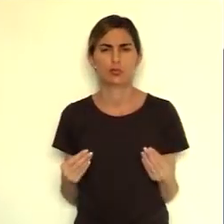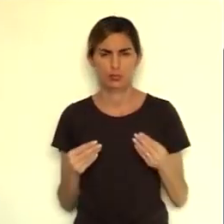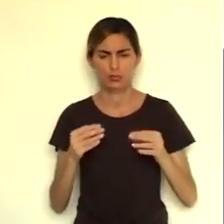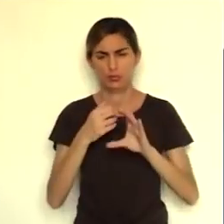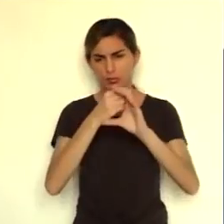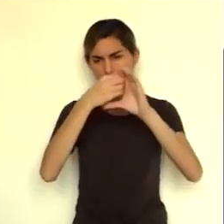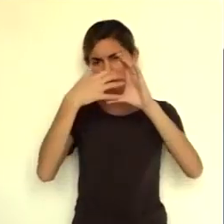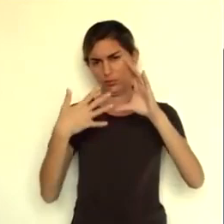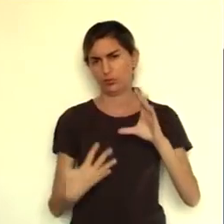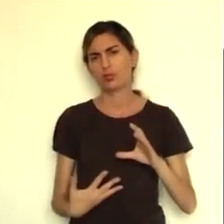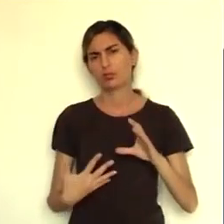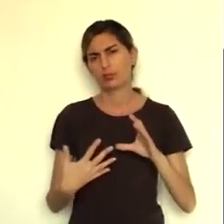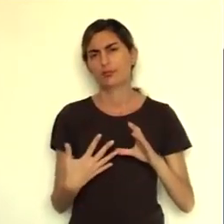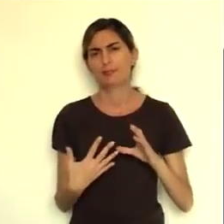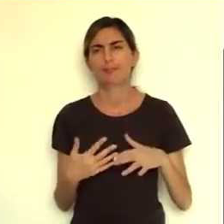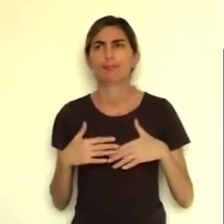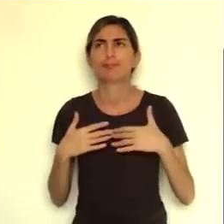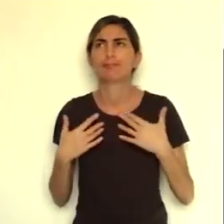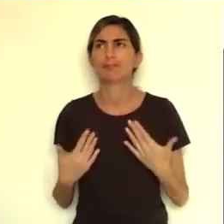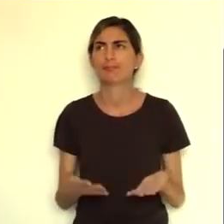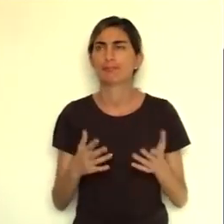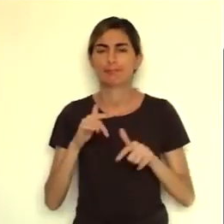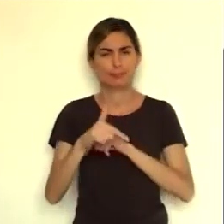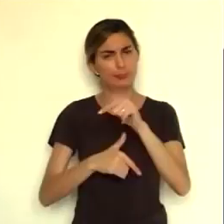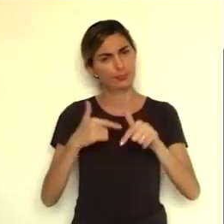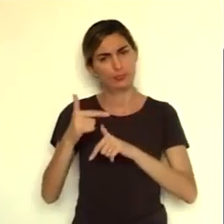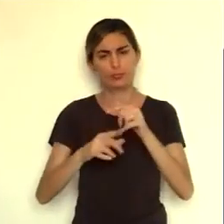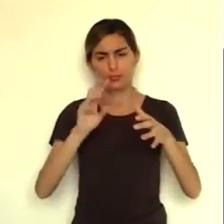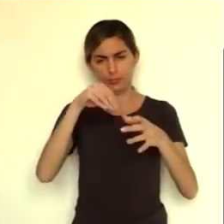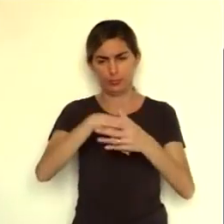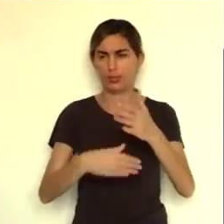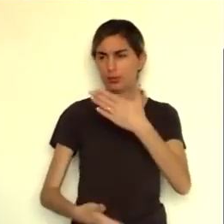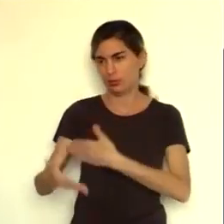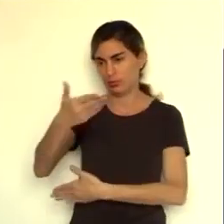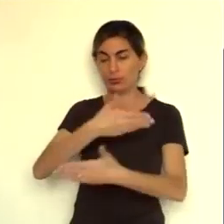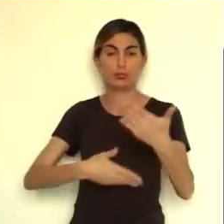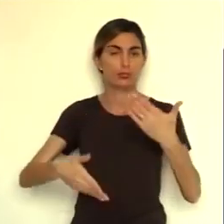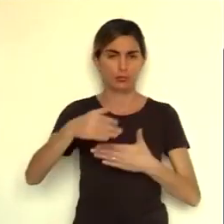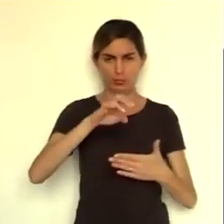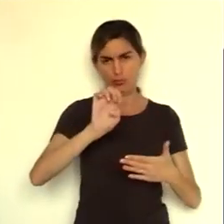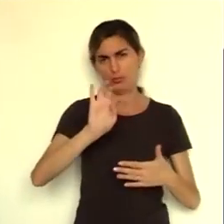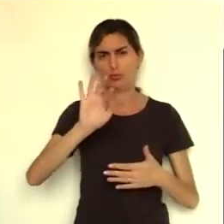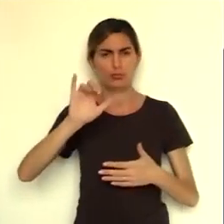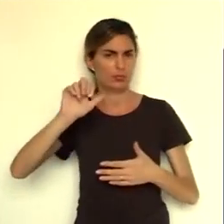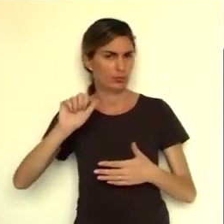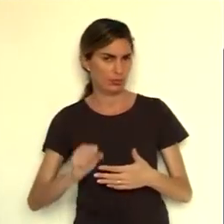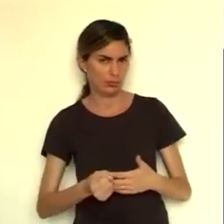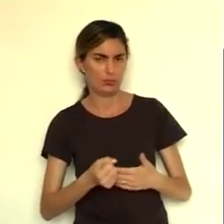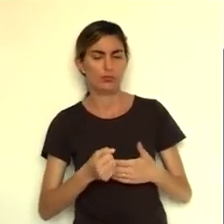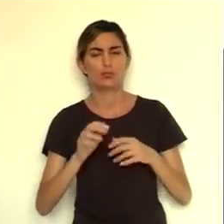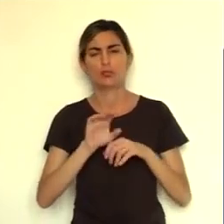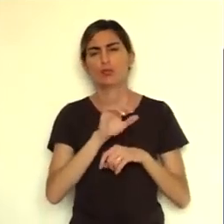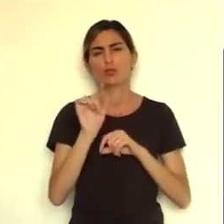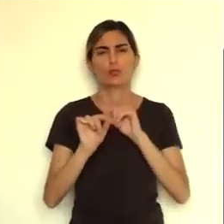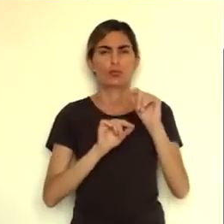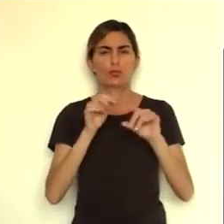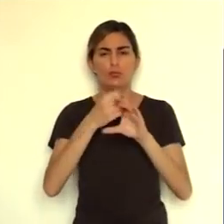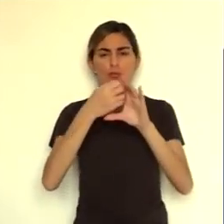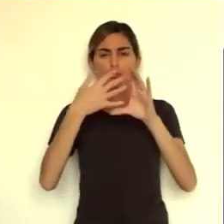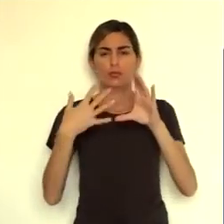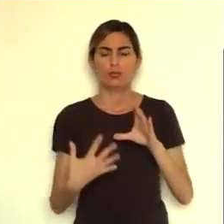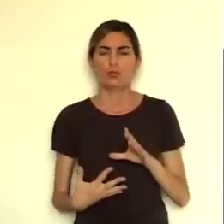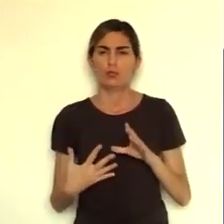muito dos aspectos que são trabalhados dentro das relações étnicas, né,